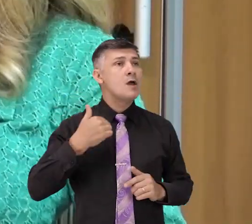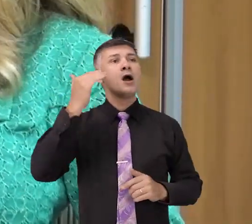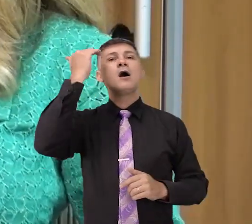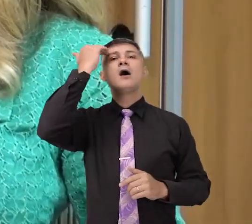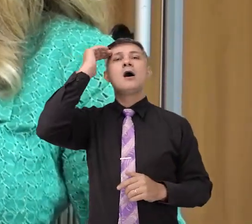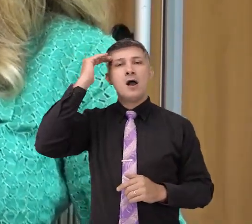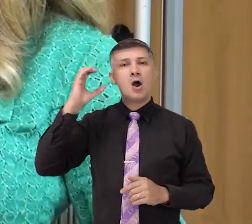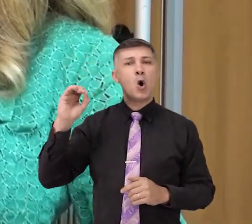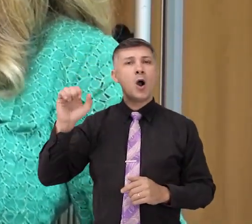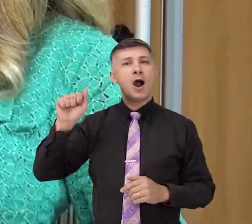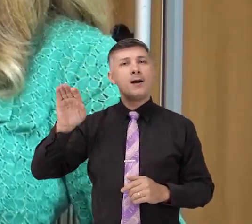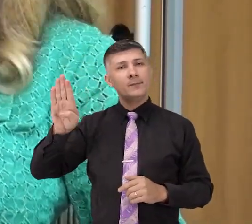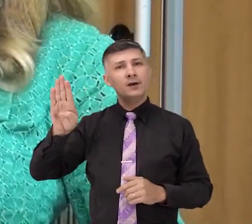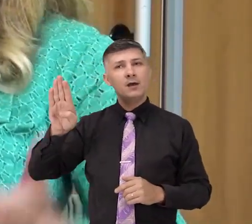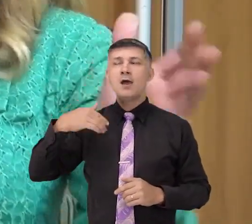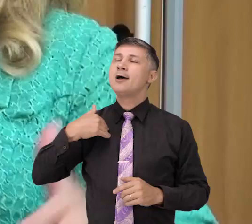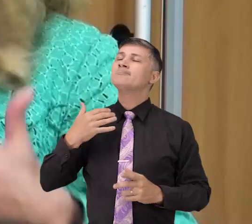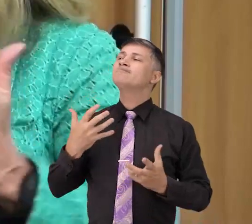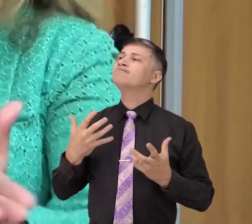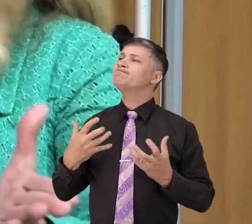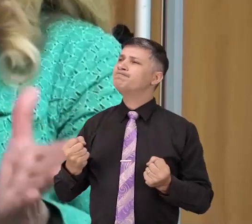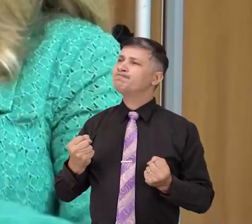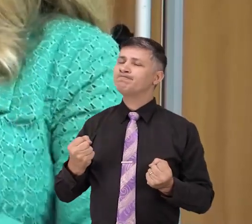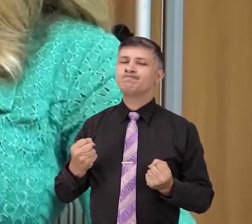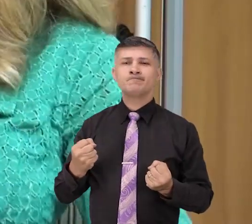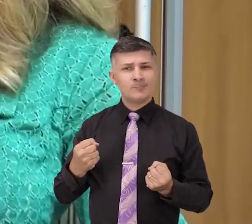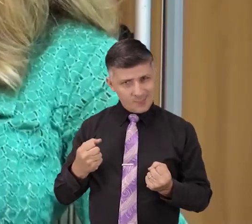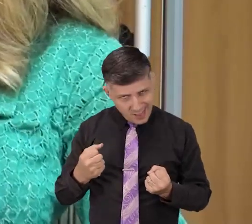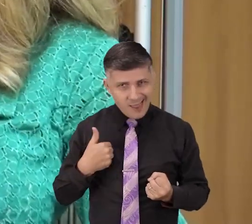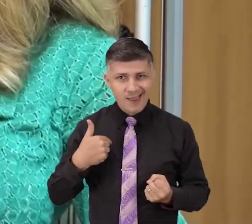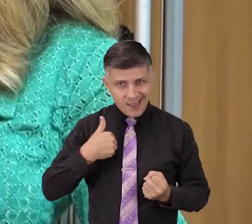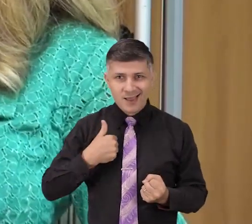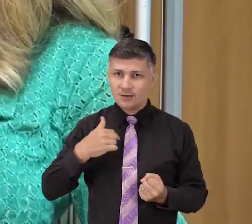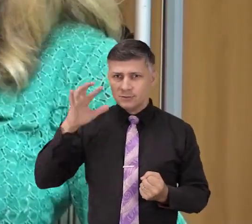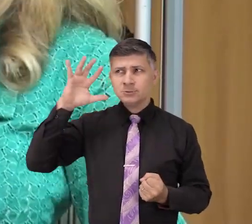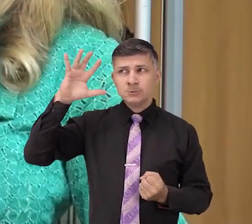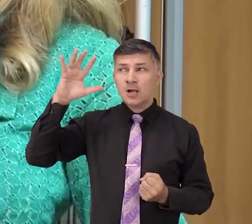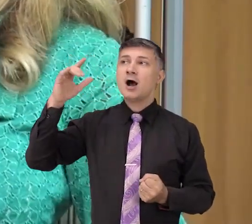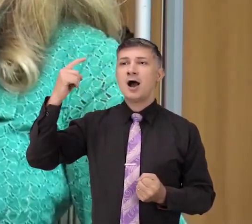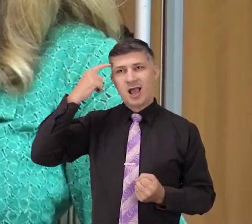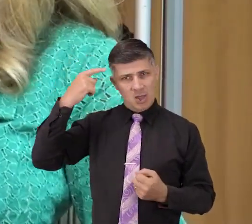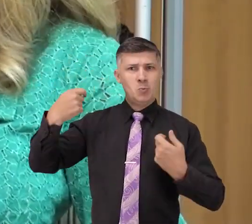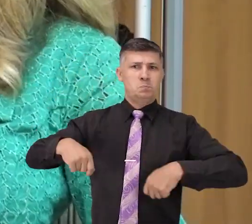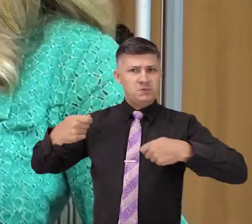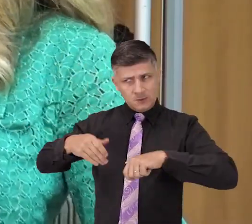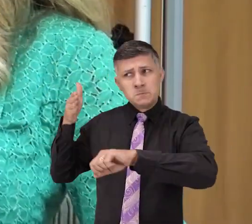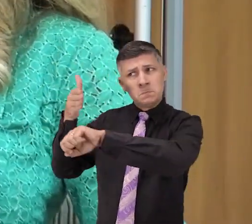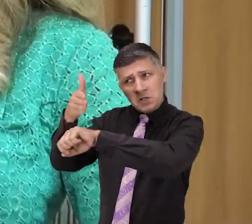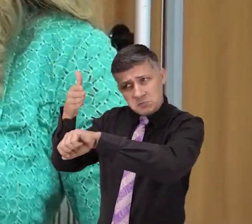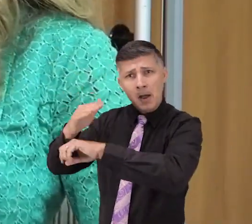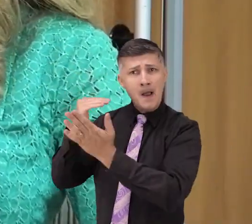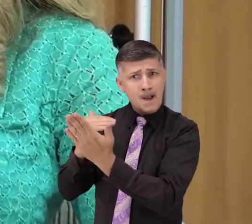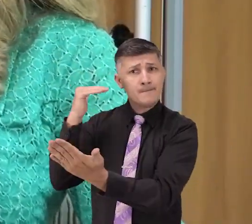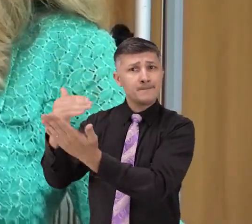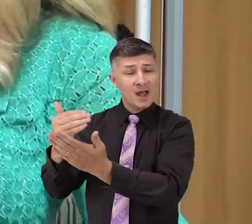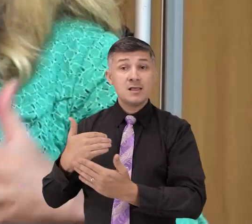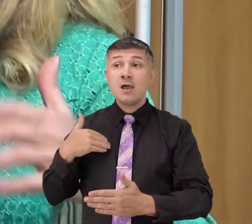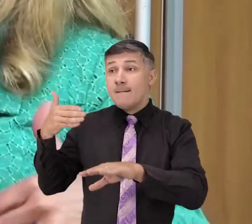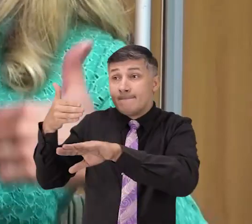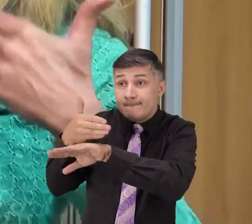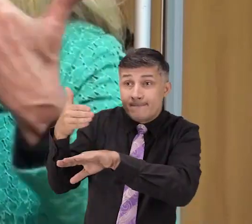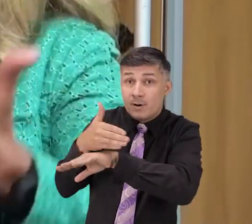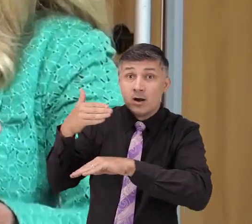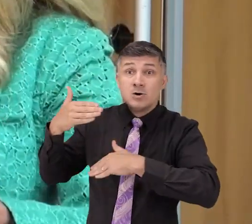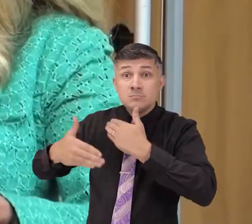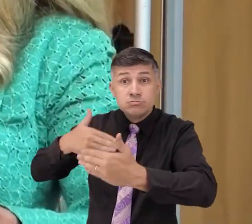da representação da Ordem dos Advogados do Brasil, eu passei a ter uma participação mais intensa, e